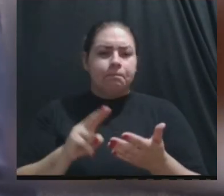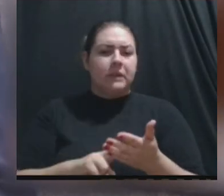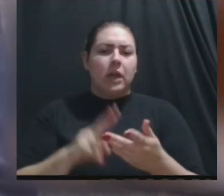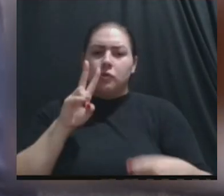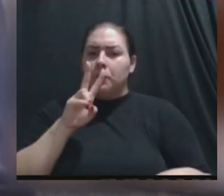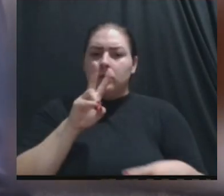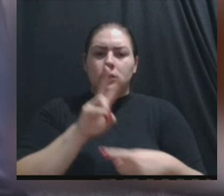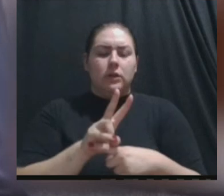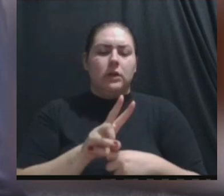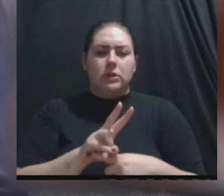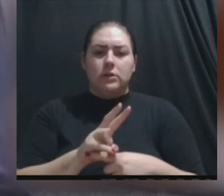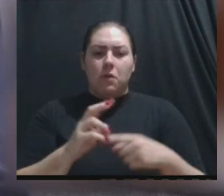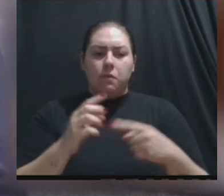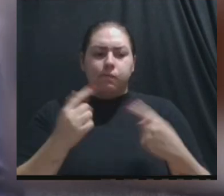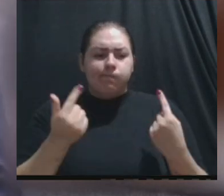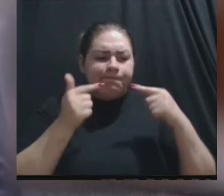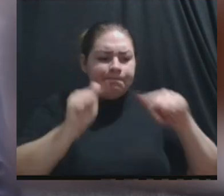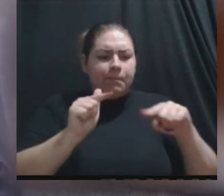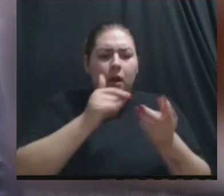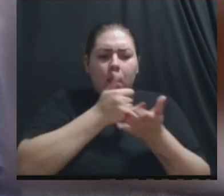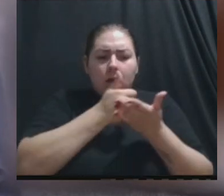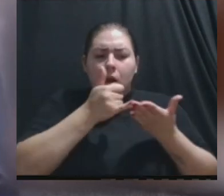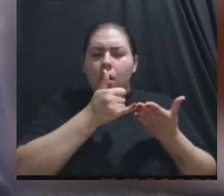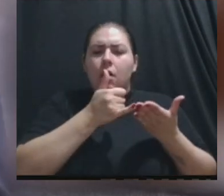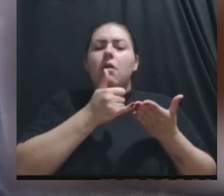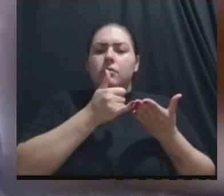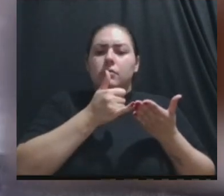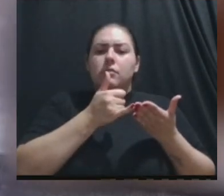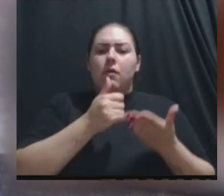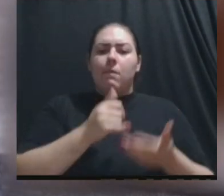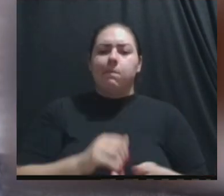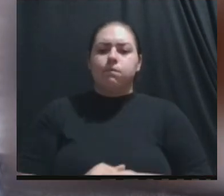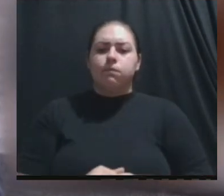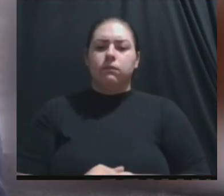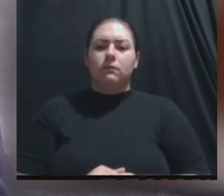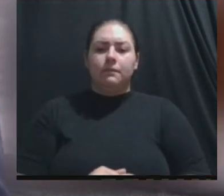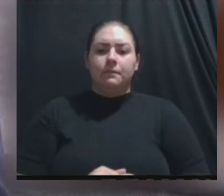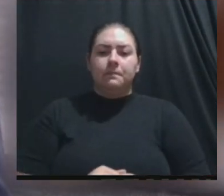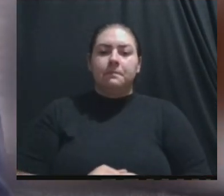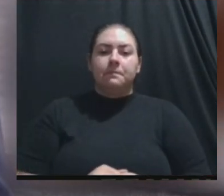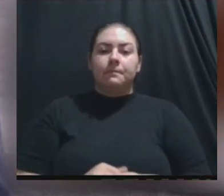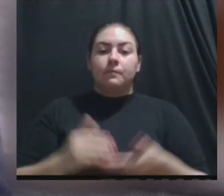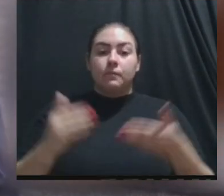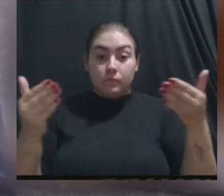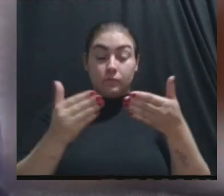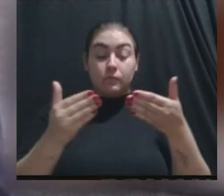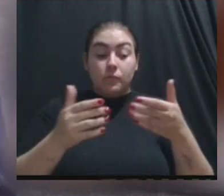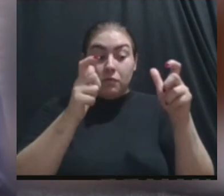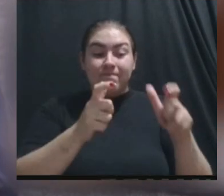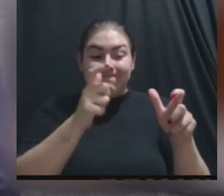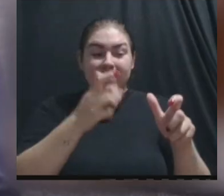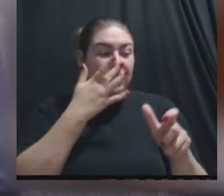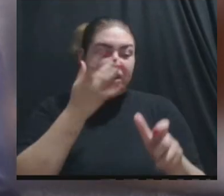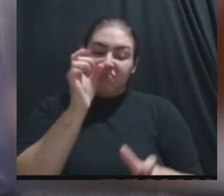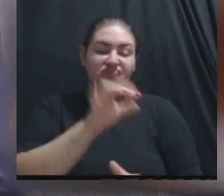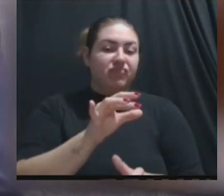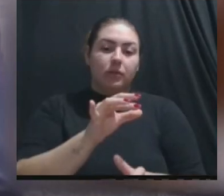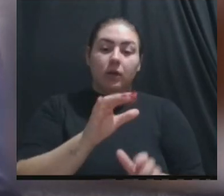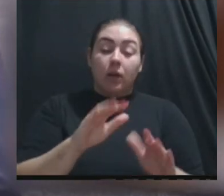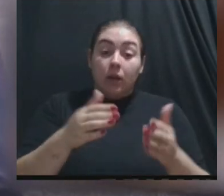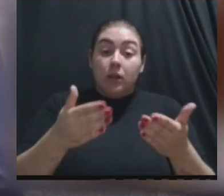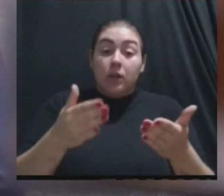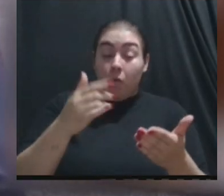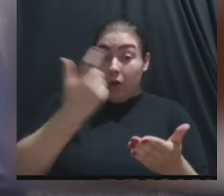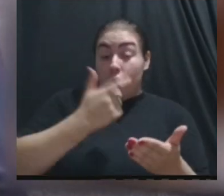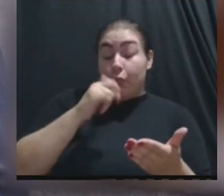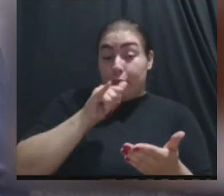jovens infratores e com as suas famílias. E hoje esse espaço está abandonado. Então aproveitei para conhecer,